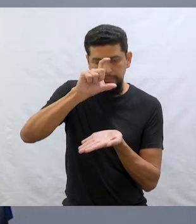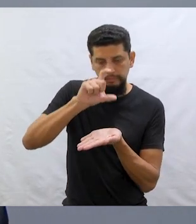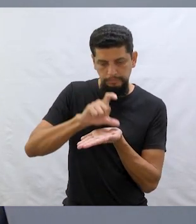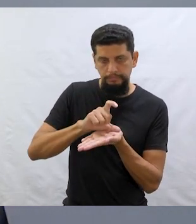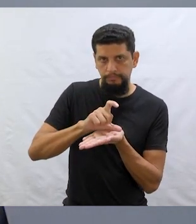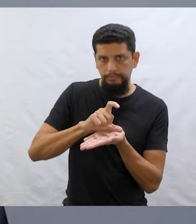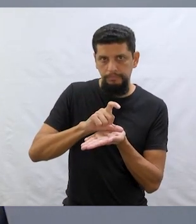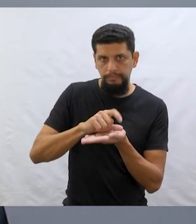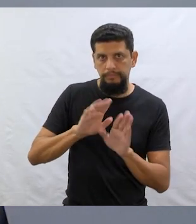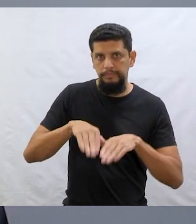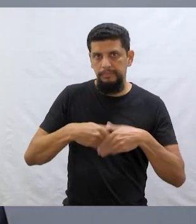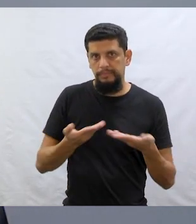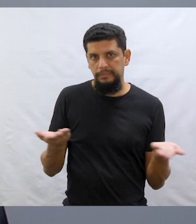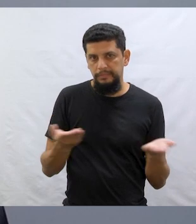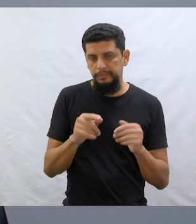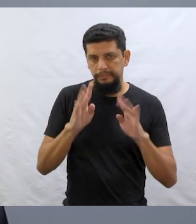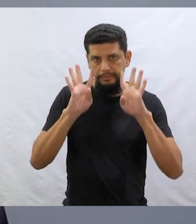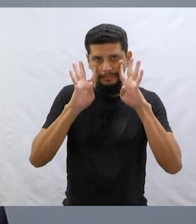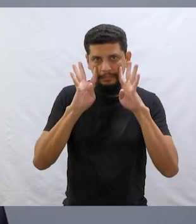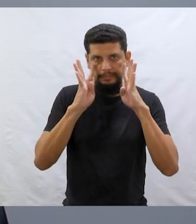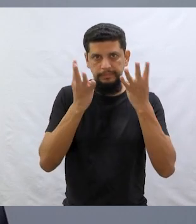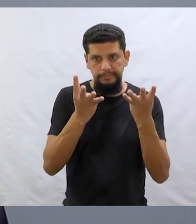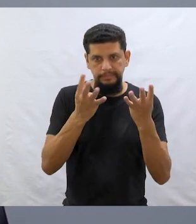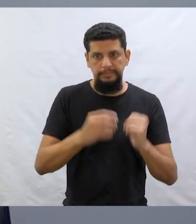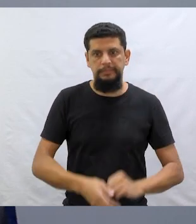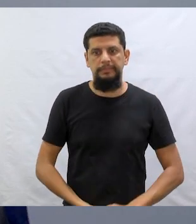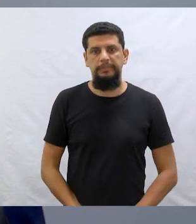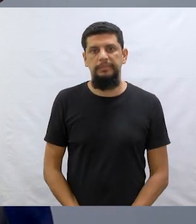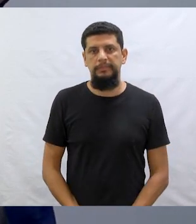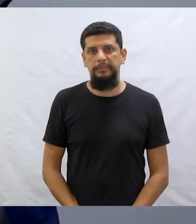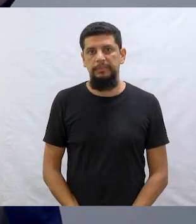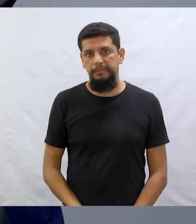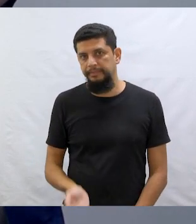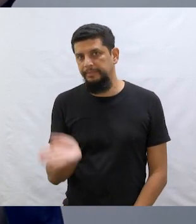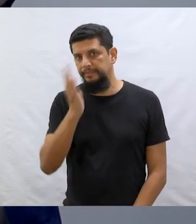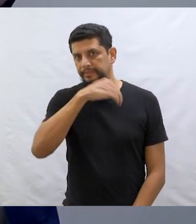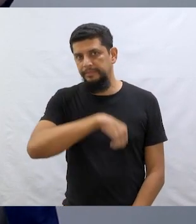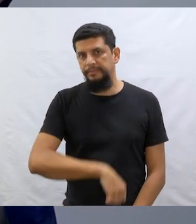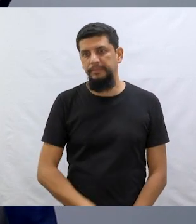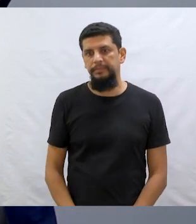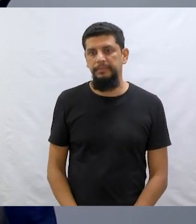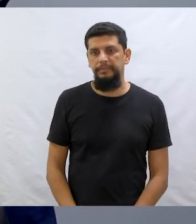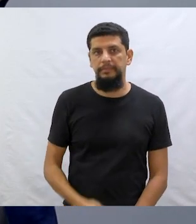pintinho. Com o pintinho. Então, prestem atenção lá. Então, vamos lá?